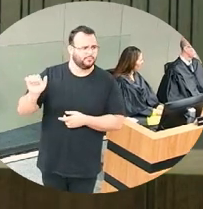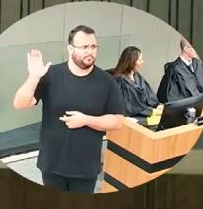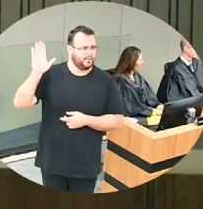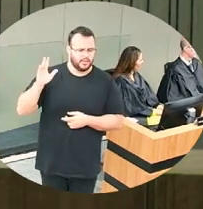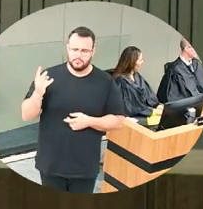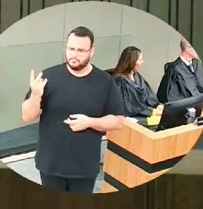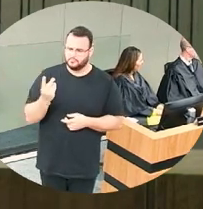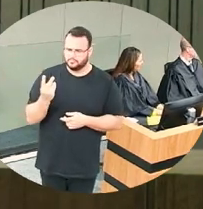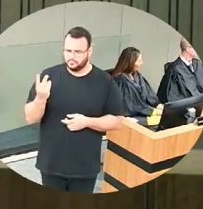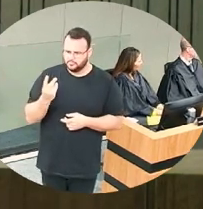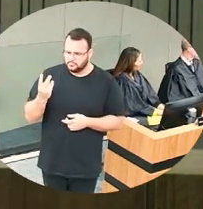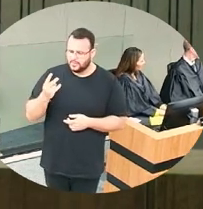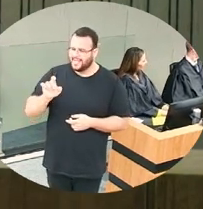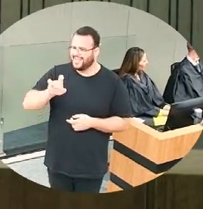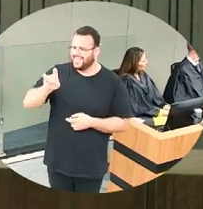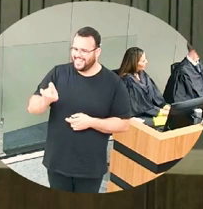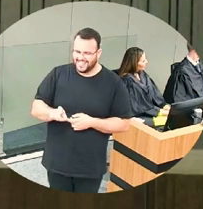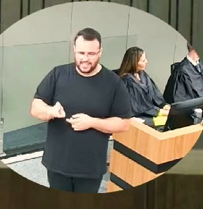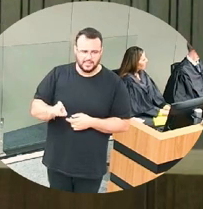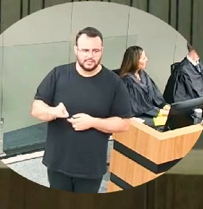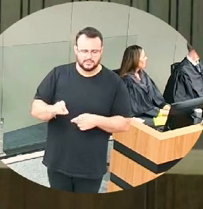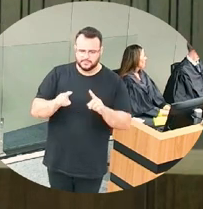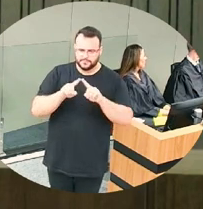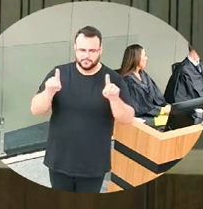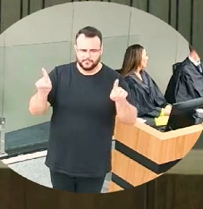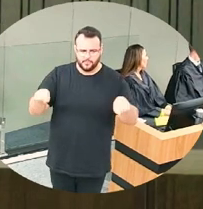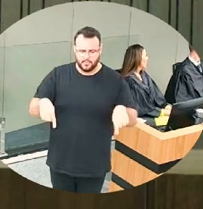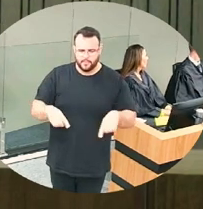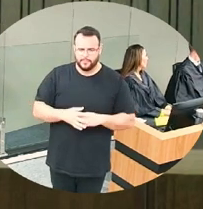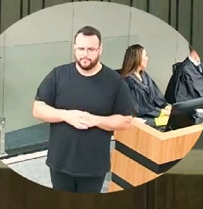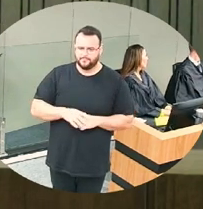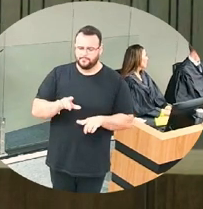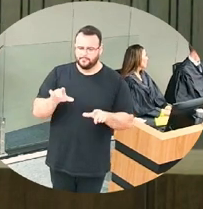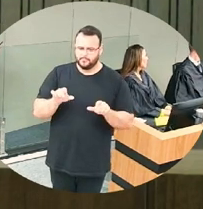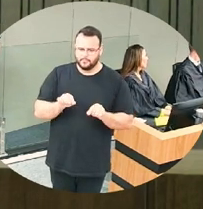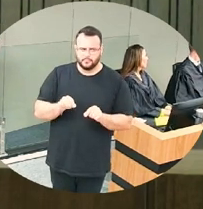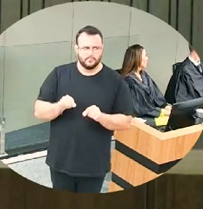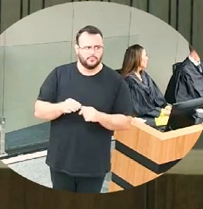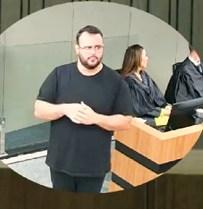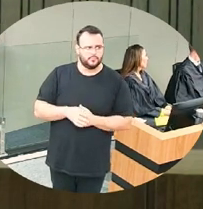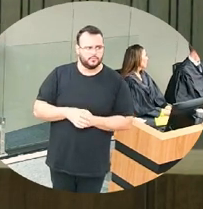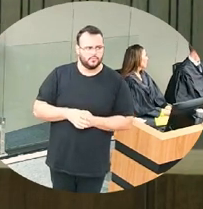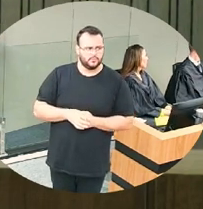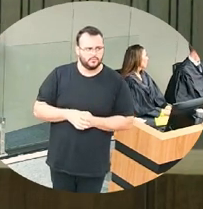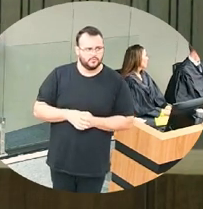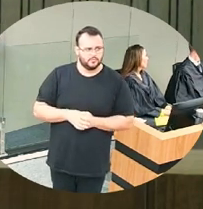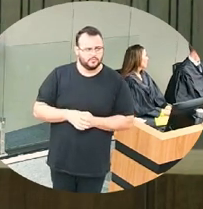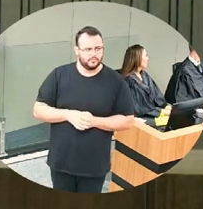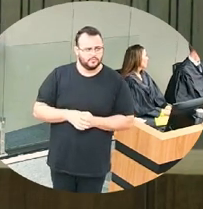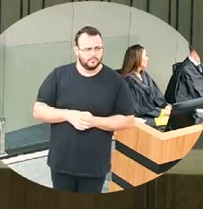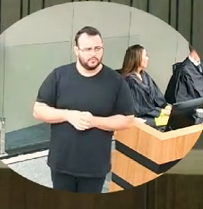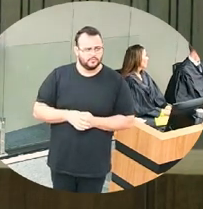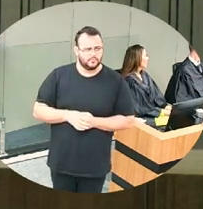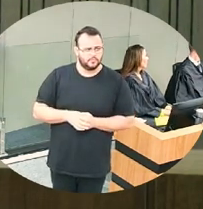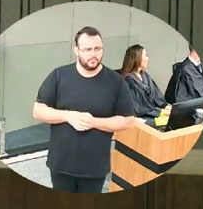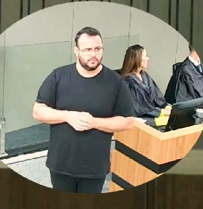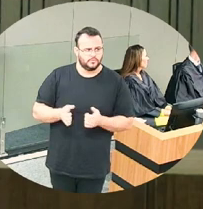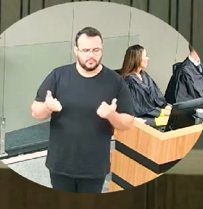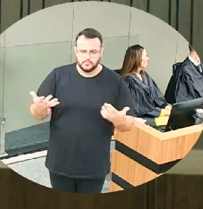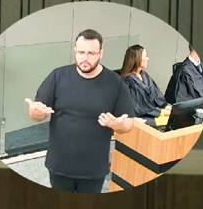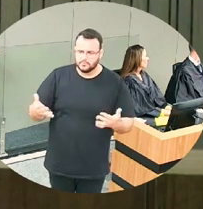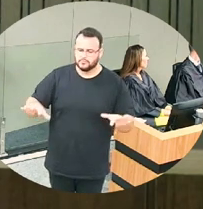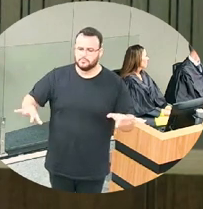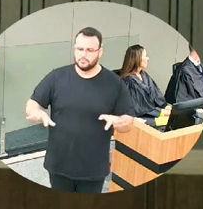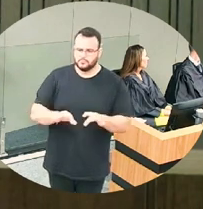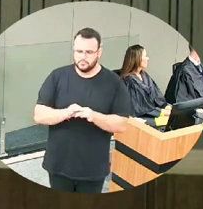para dois exs servidores que perfilhar os escaninhos os escaninhos melhor dizendo das então